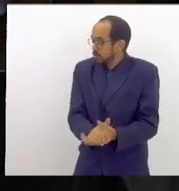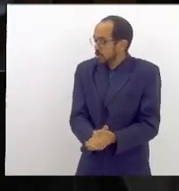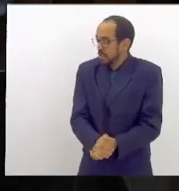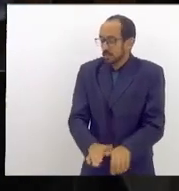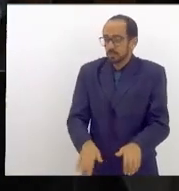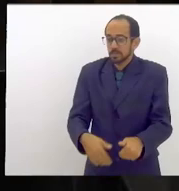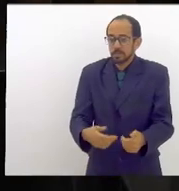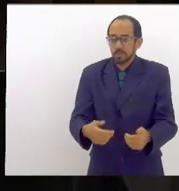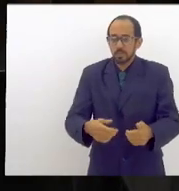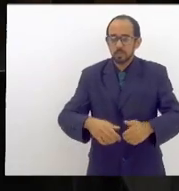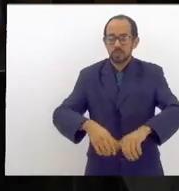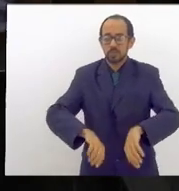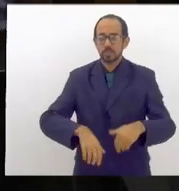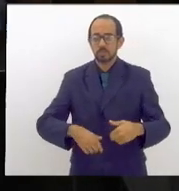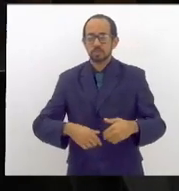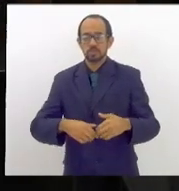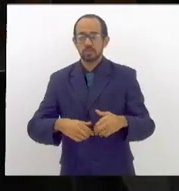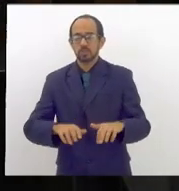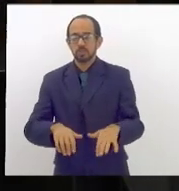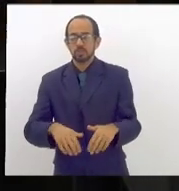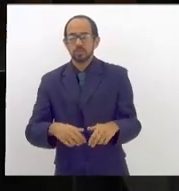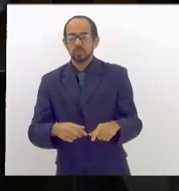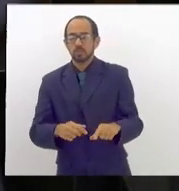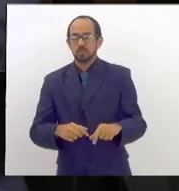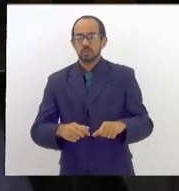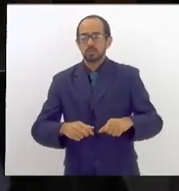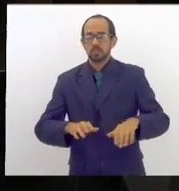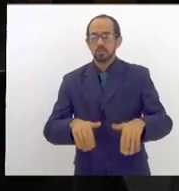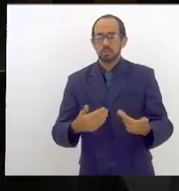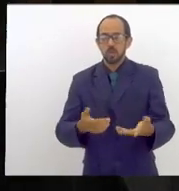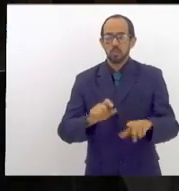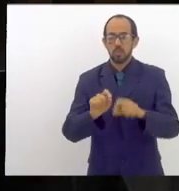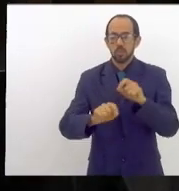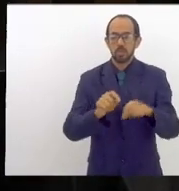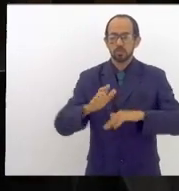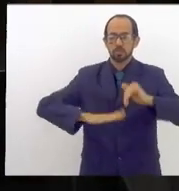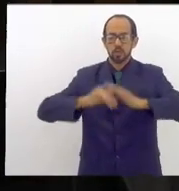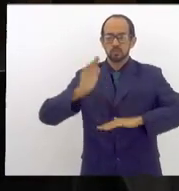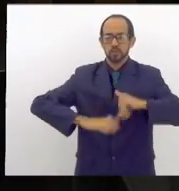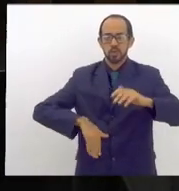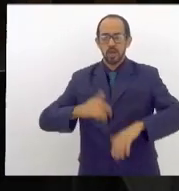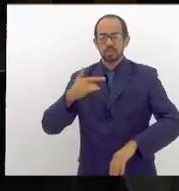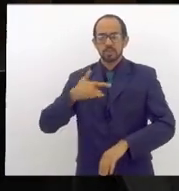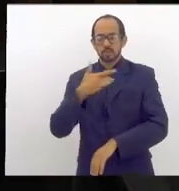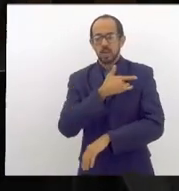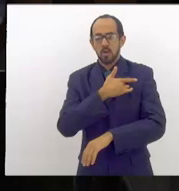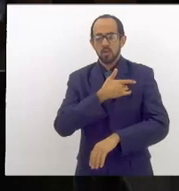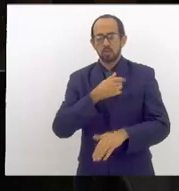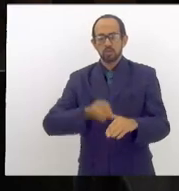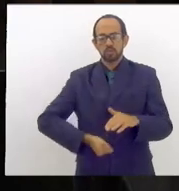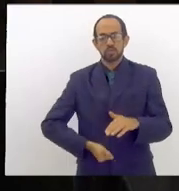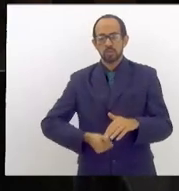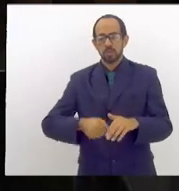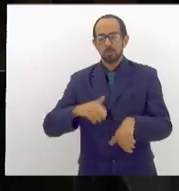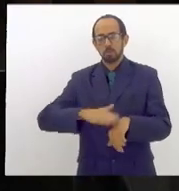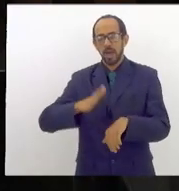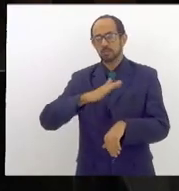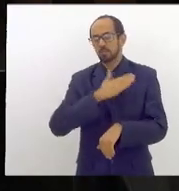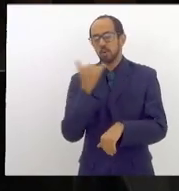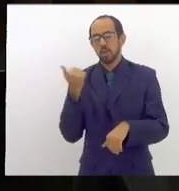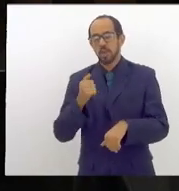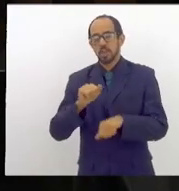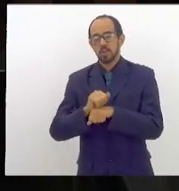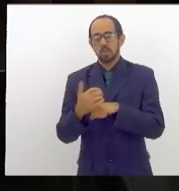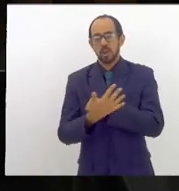Tá em debate que tem que se consolidar nesse país são os profissionais da Saúde mais numerosos que mais morreram durante a